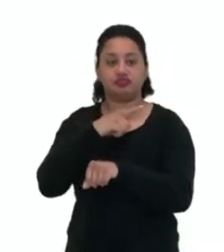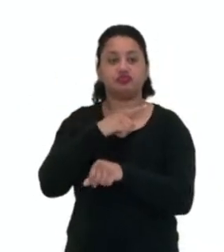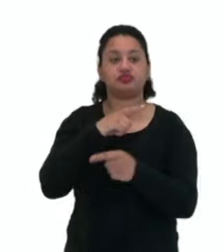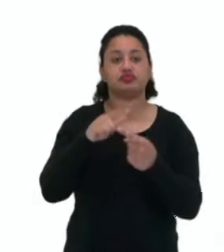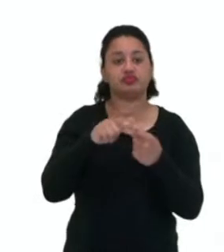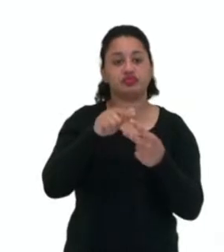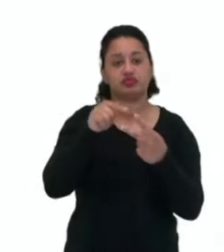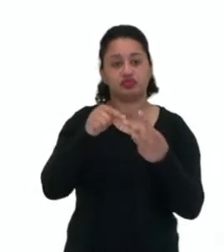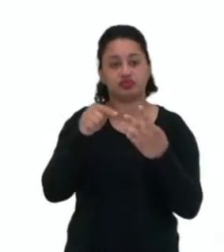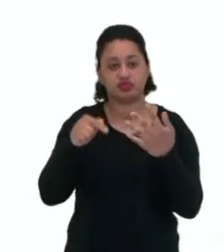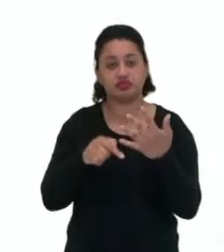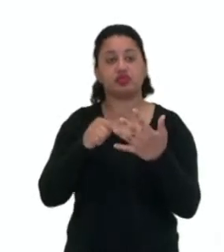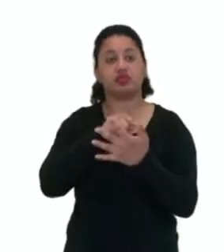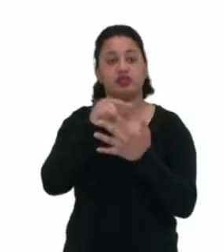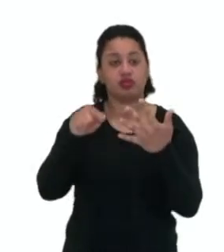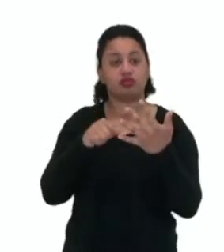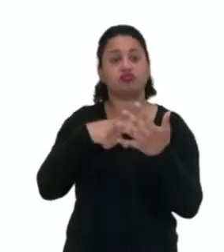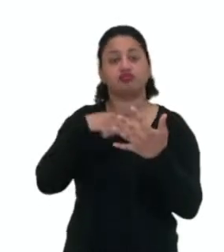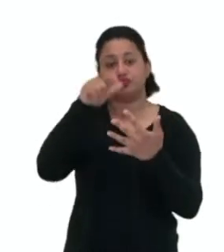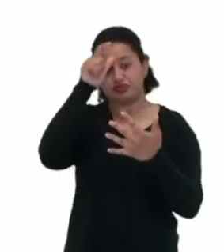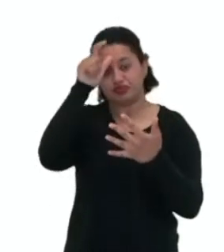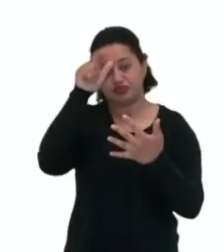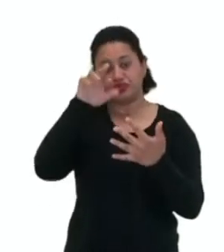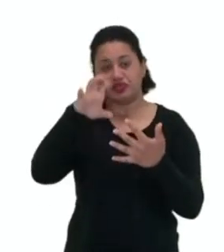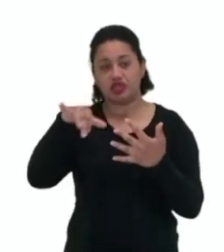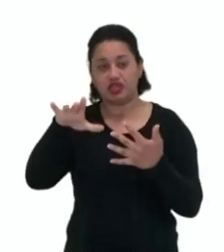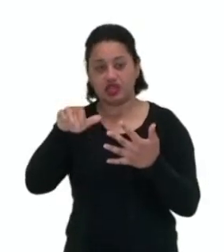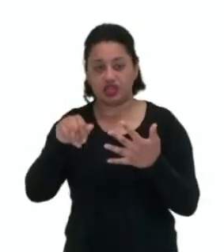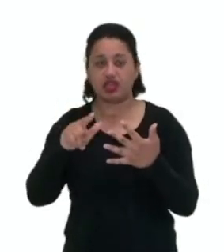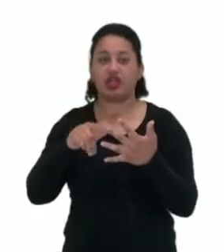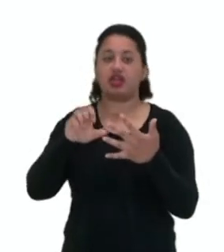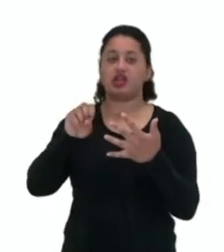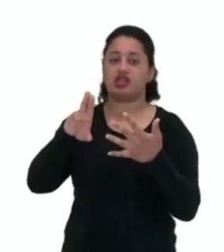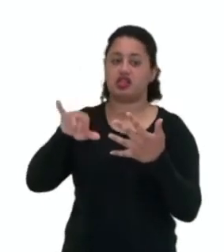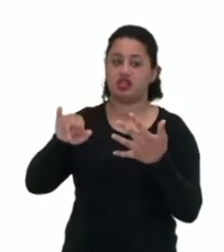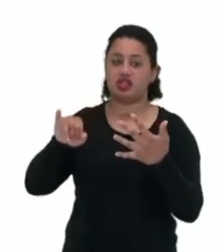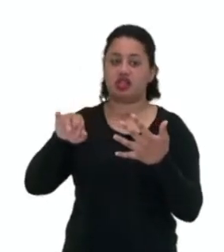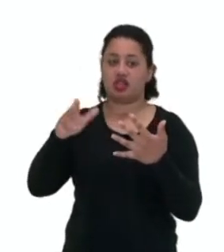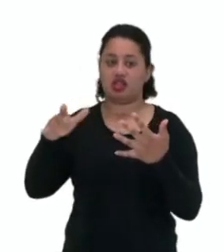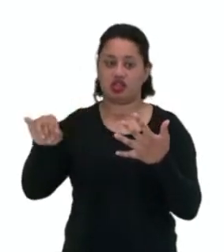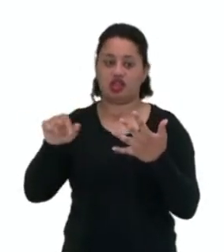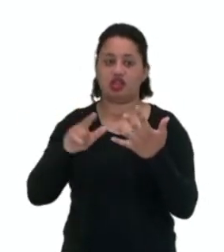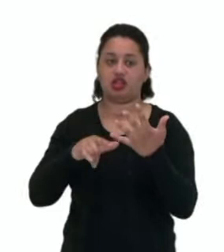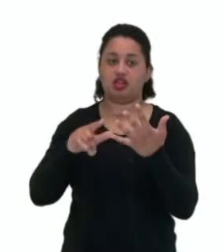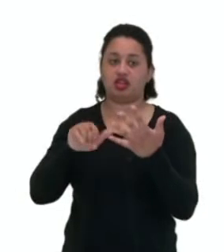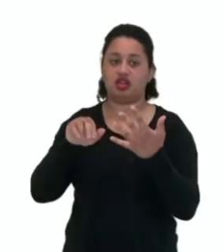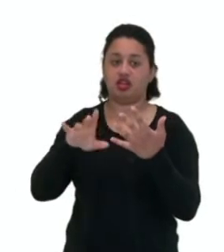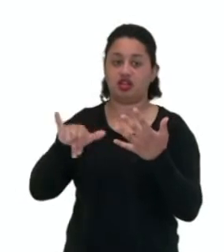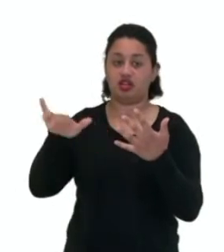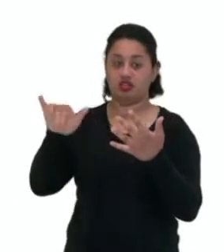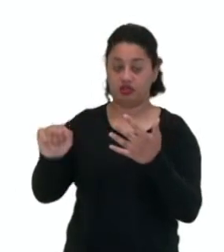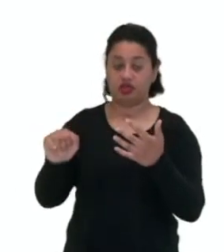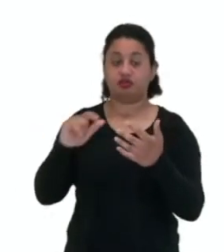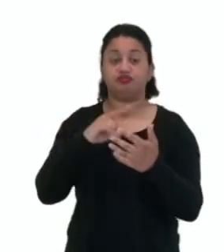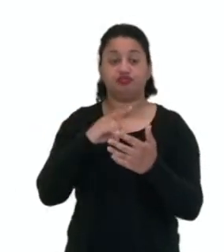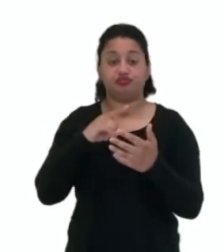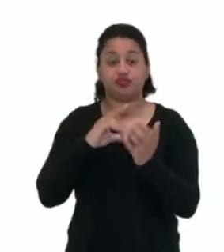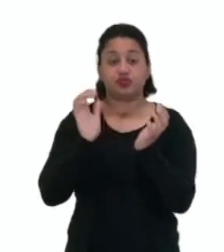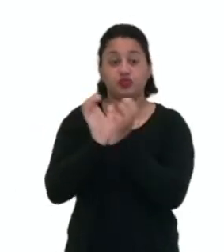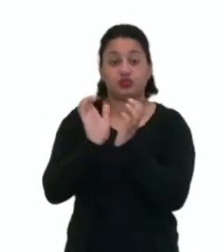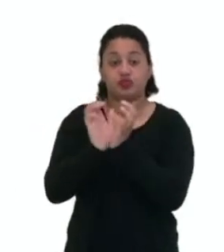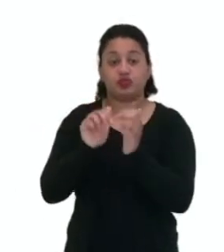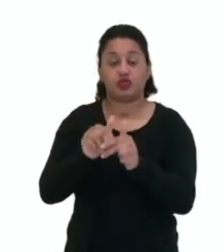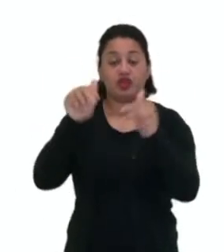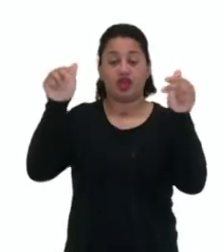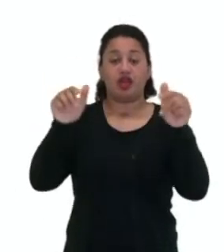Iraque, Síria, Irã e Armênia. E eles compõem o quarto maior grupo étnico do Oriente Médio, mas nunca